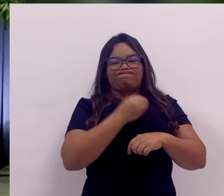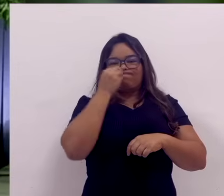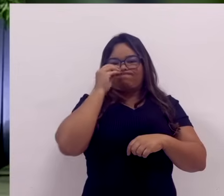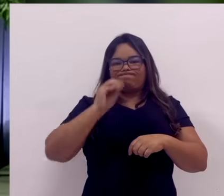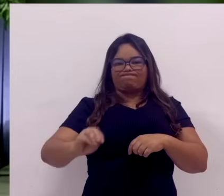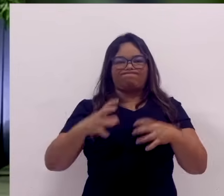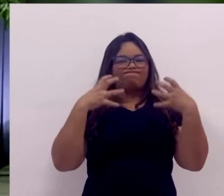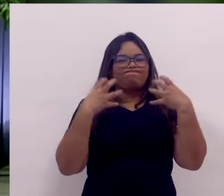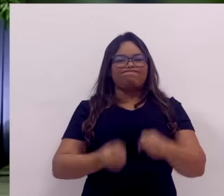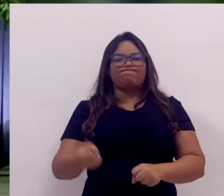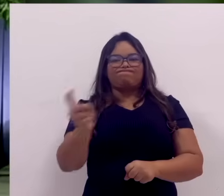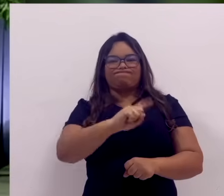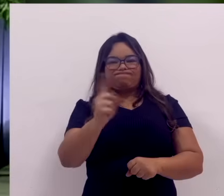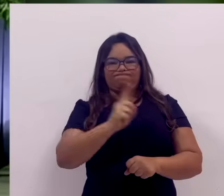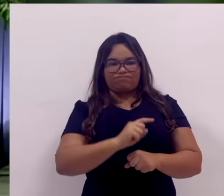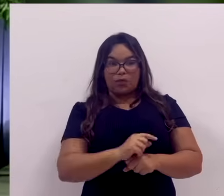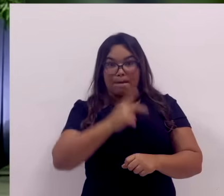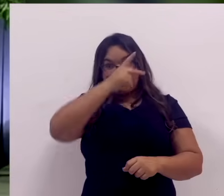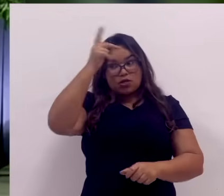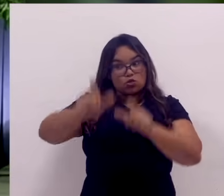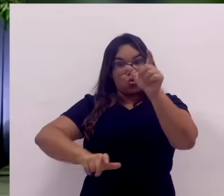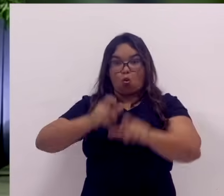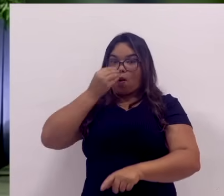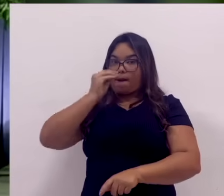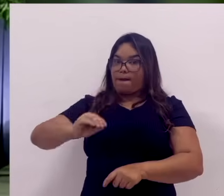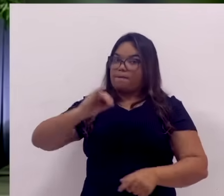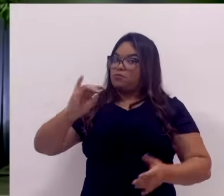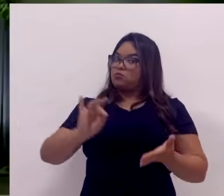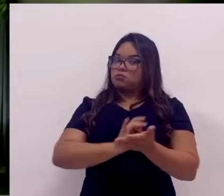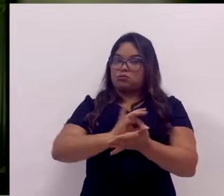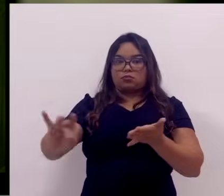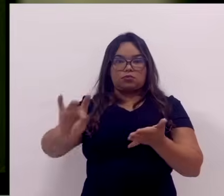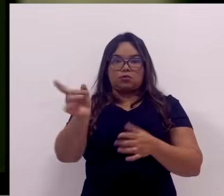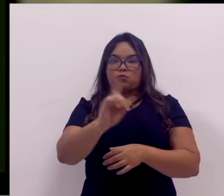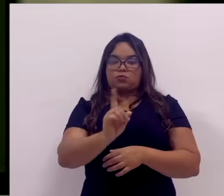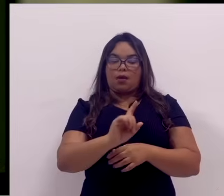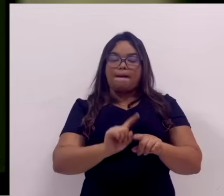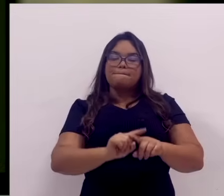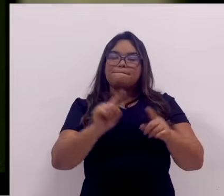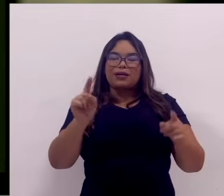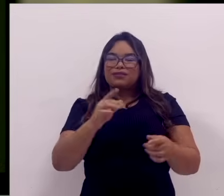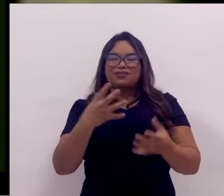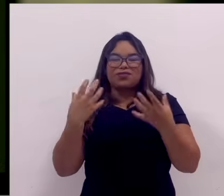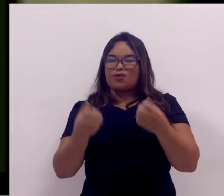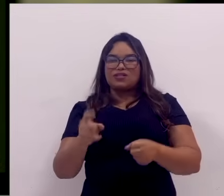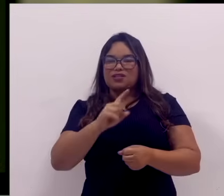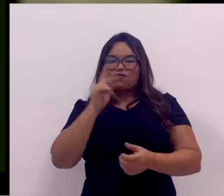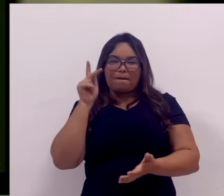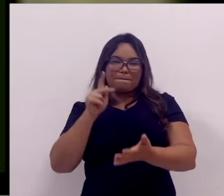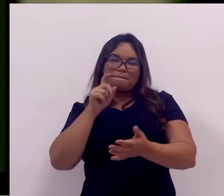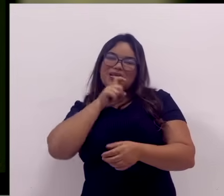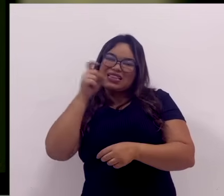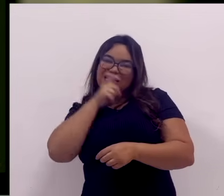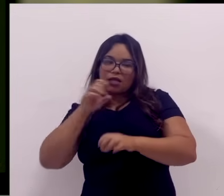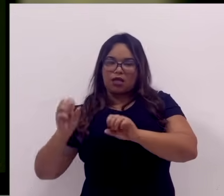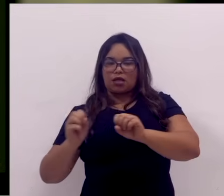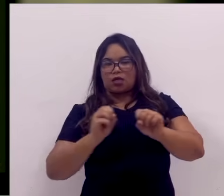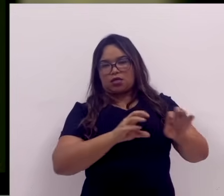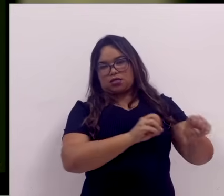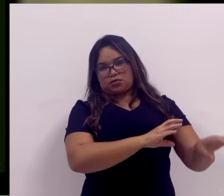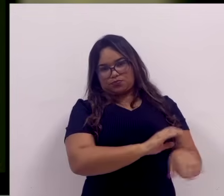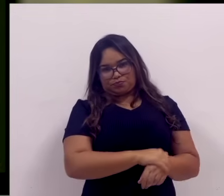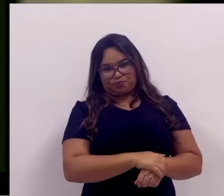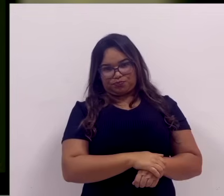sistema. Ao vencedor lhe darei da árvore da vida, que está no meio do paraíso de